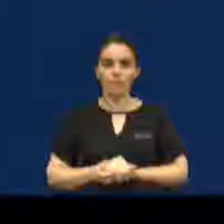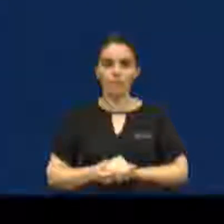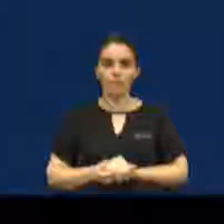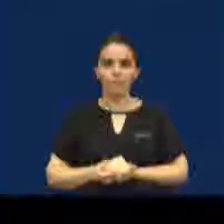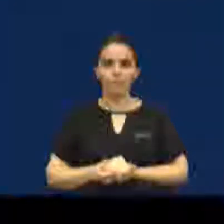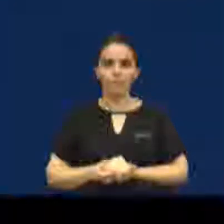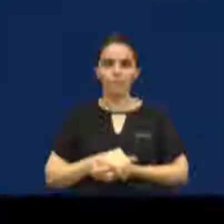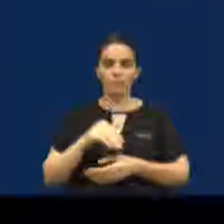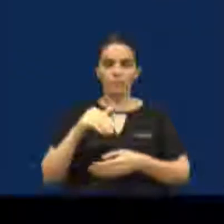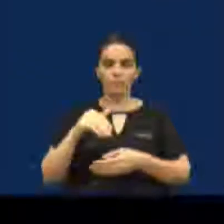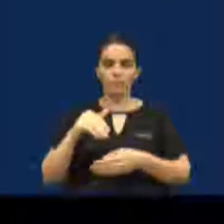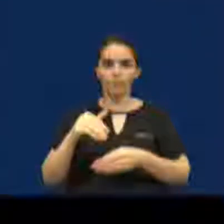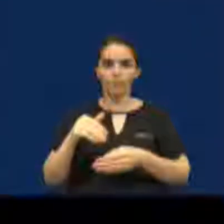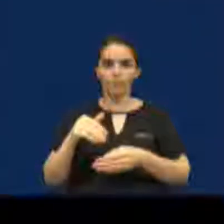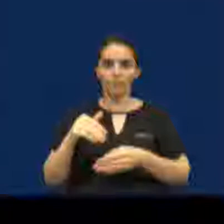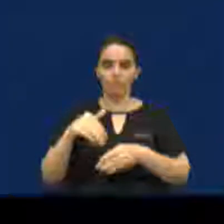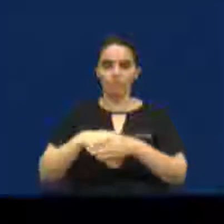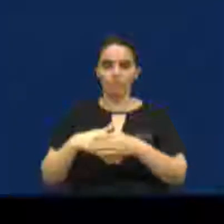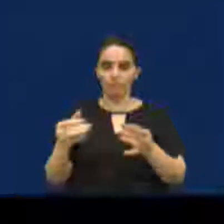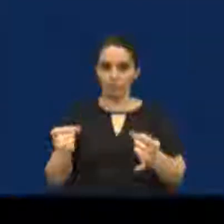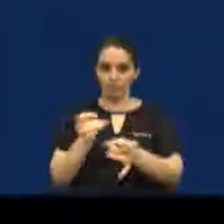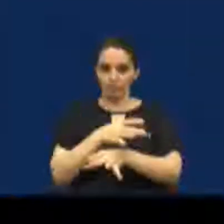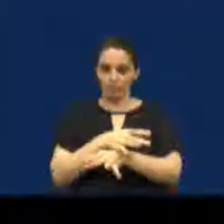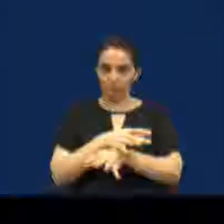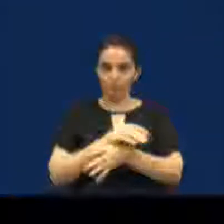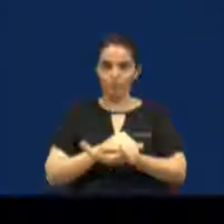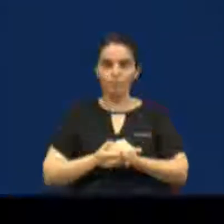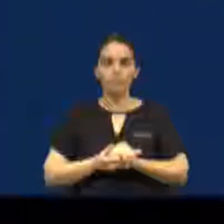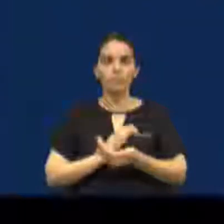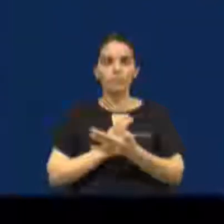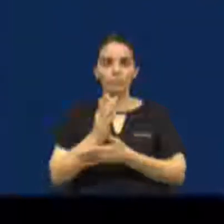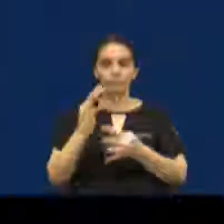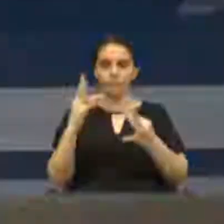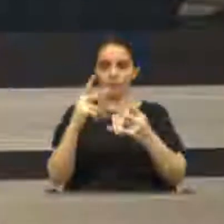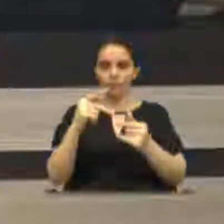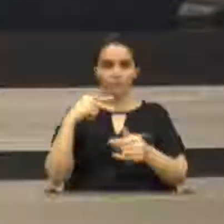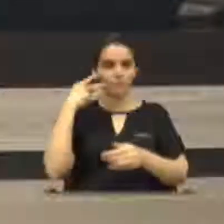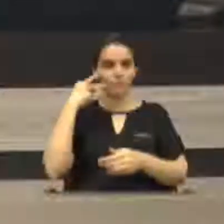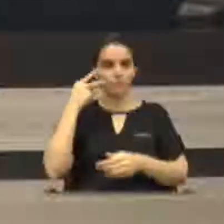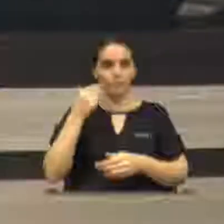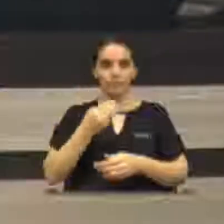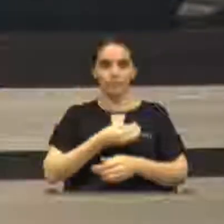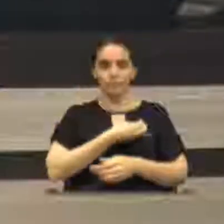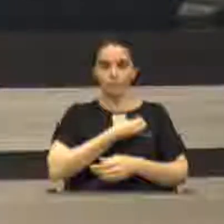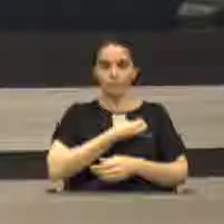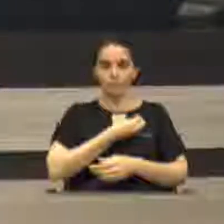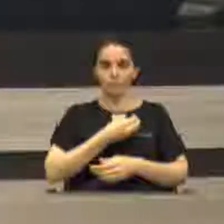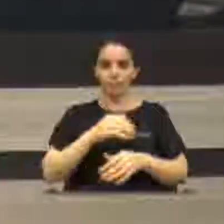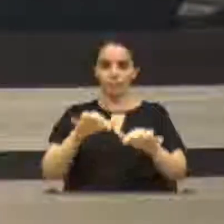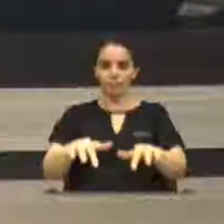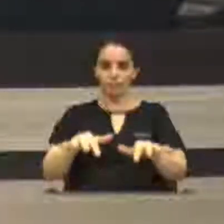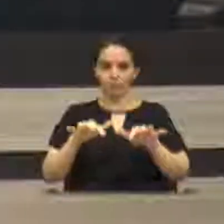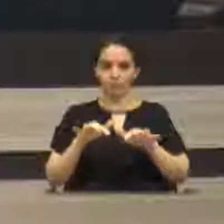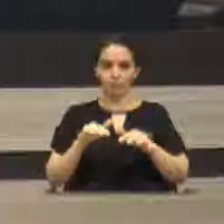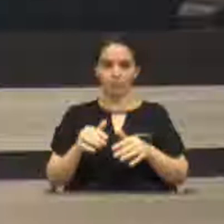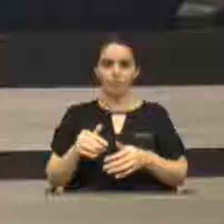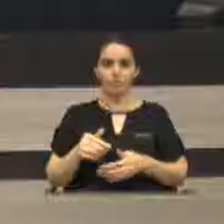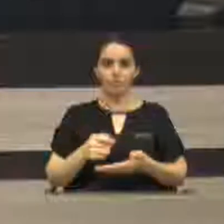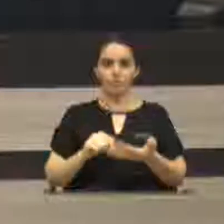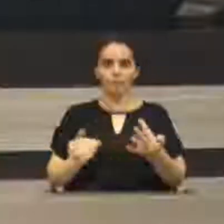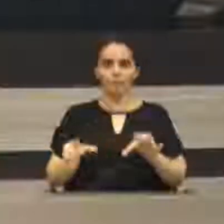Está encerrada a redação final. A votação foi aprovada por todos os vereadores. A redação final do projeto de lei